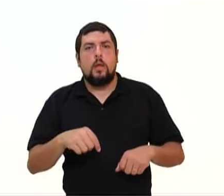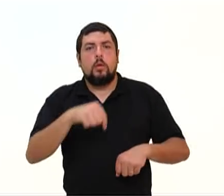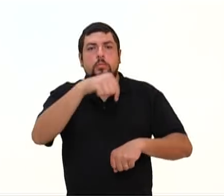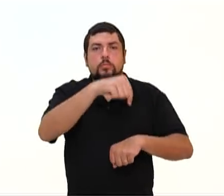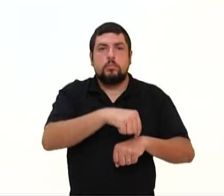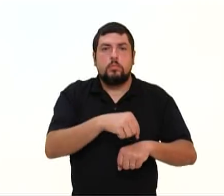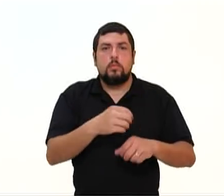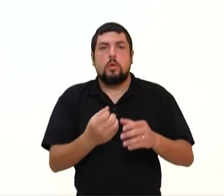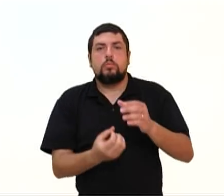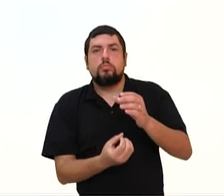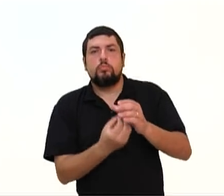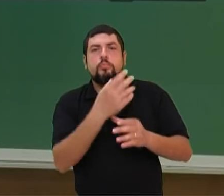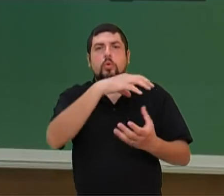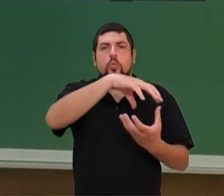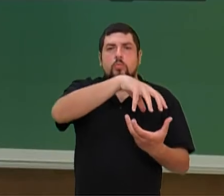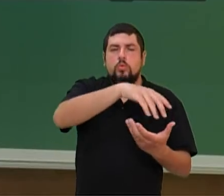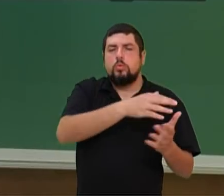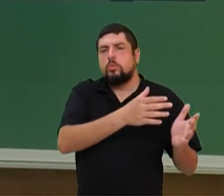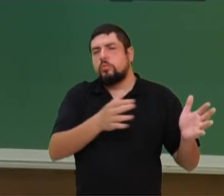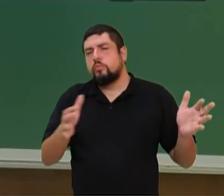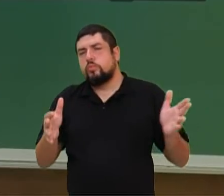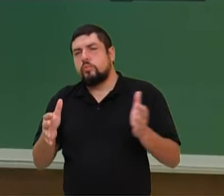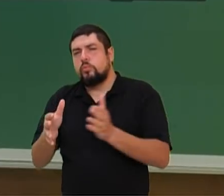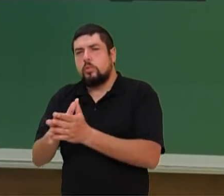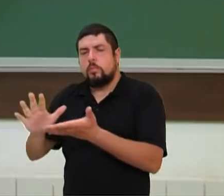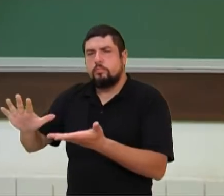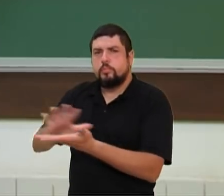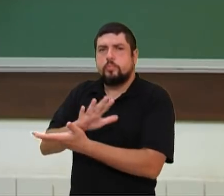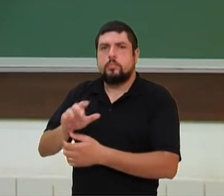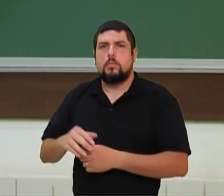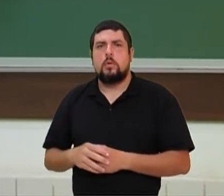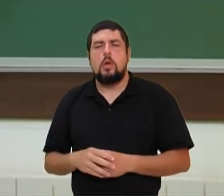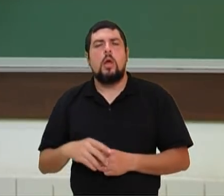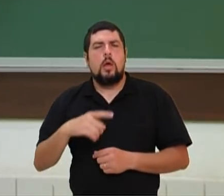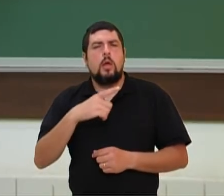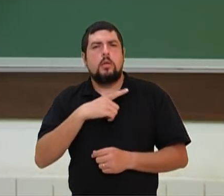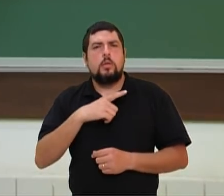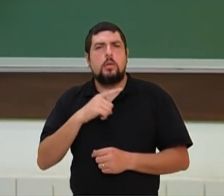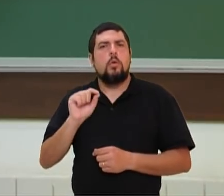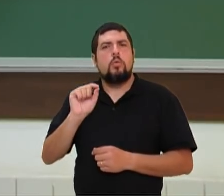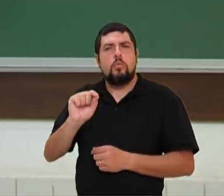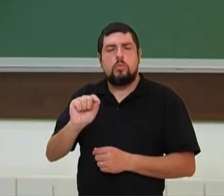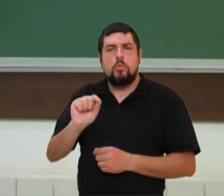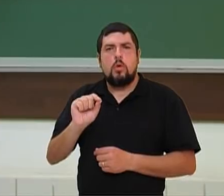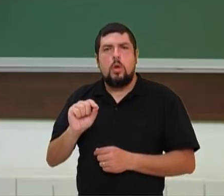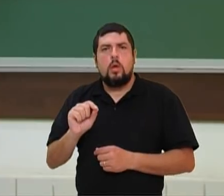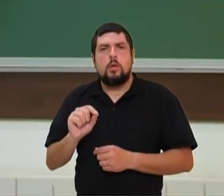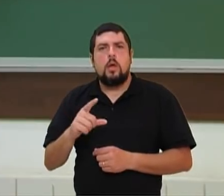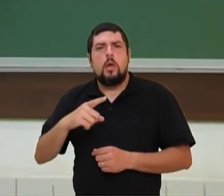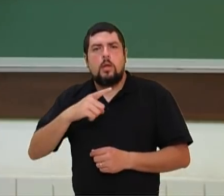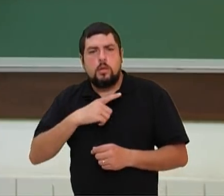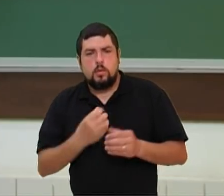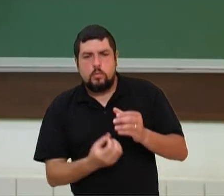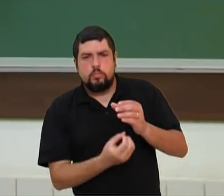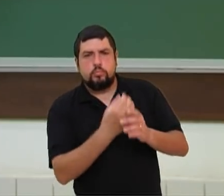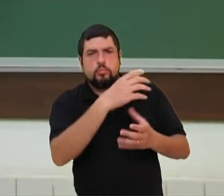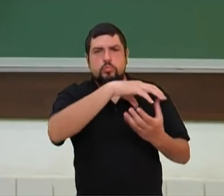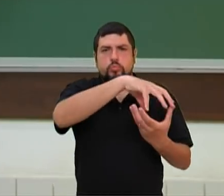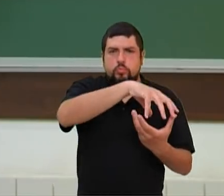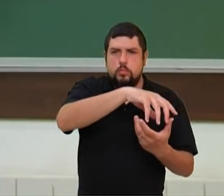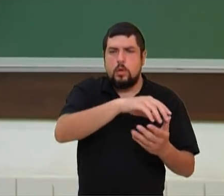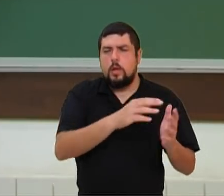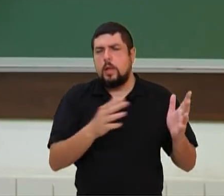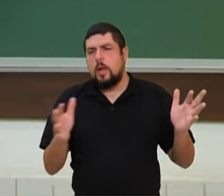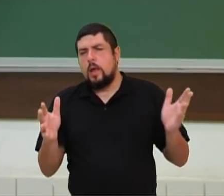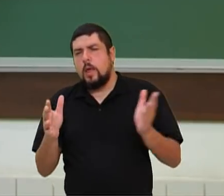dia terminará. Então existe aquela ideia de que existe o fim do mundo e a ideia de que existe a criação do mundo